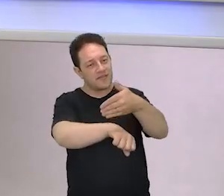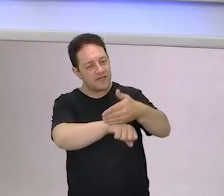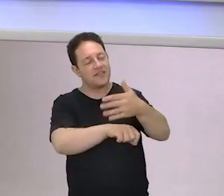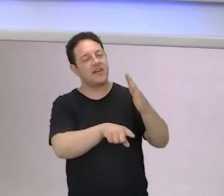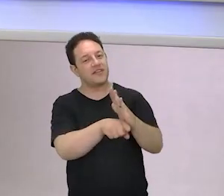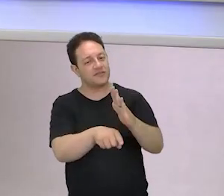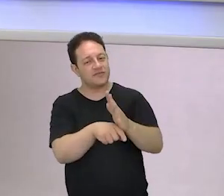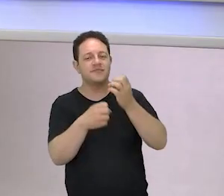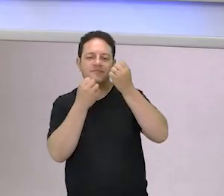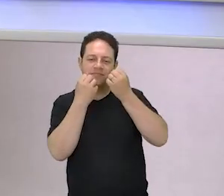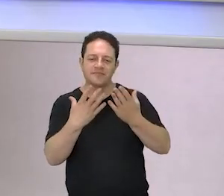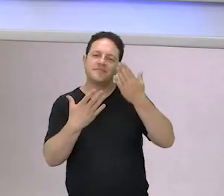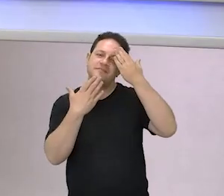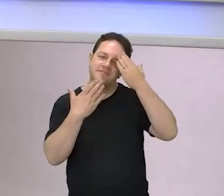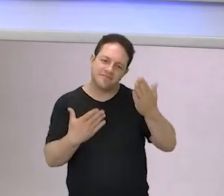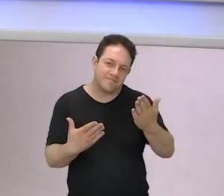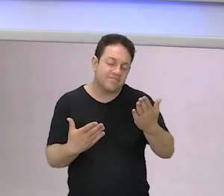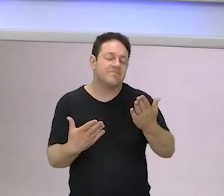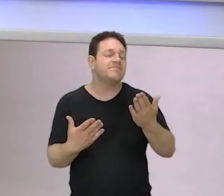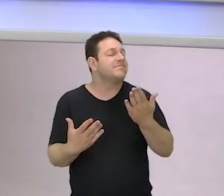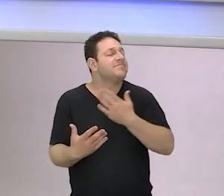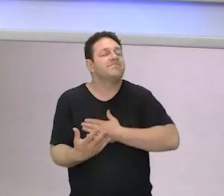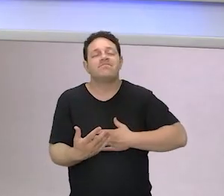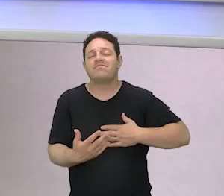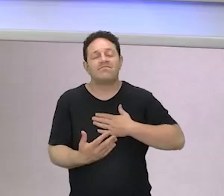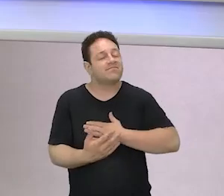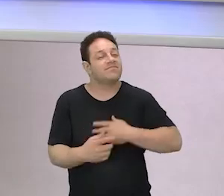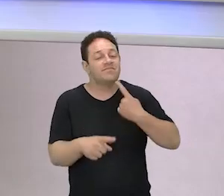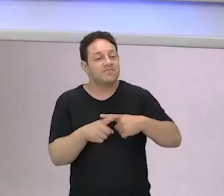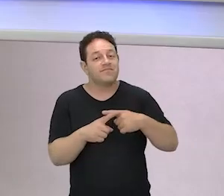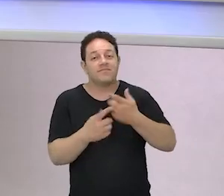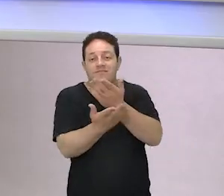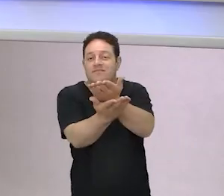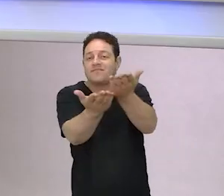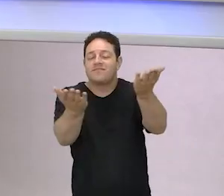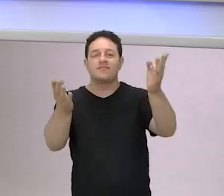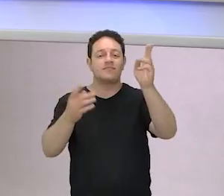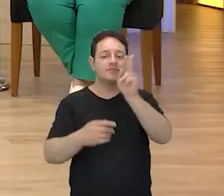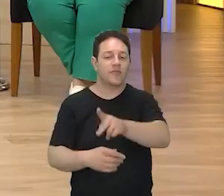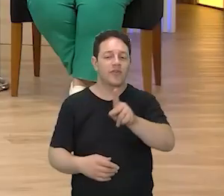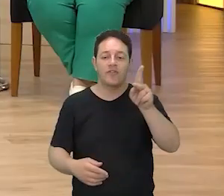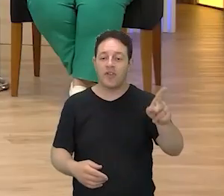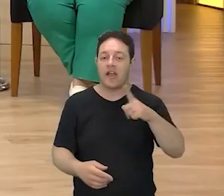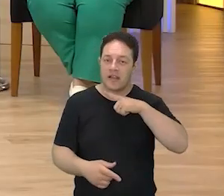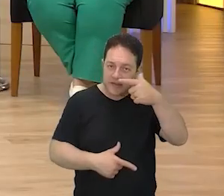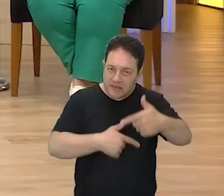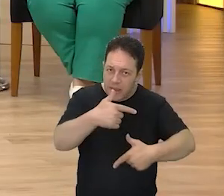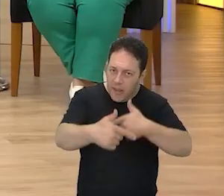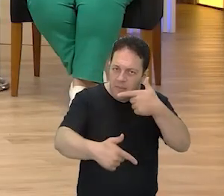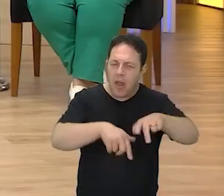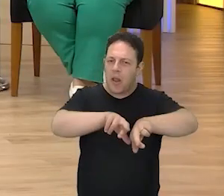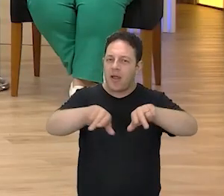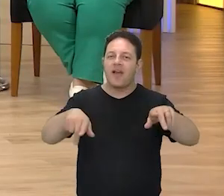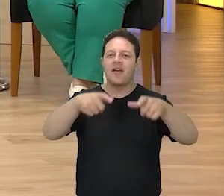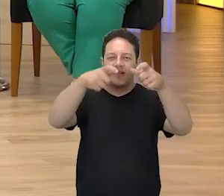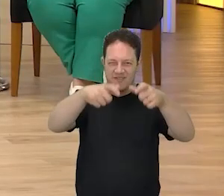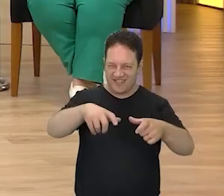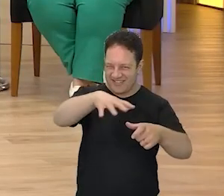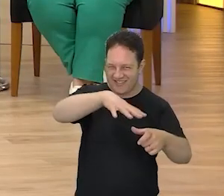vocês, congratular aí todos os professores, né, envolvidos do Polo 8,